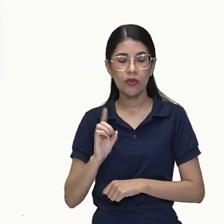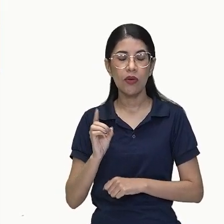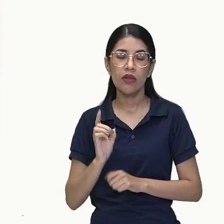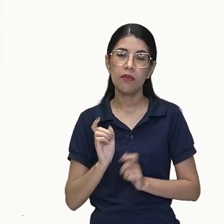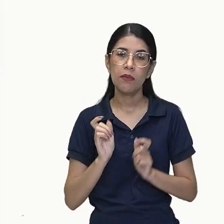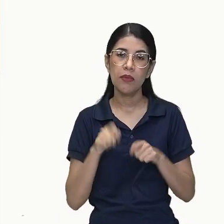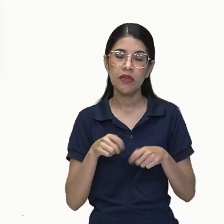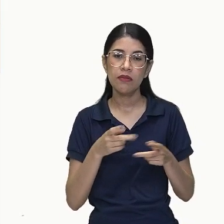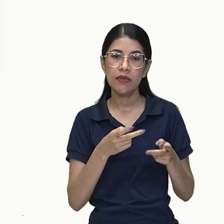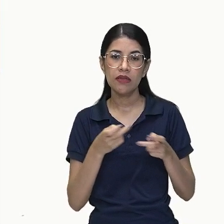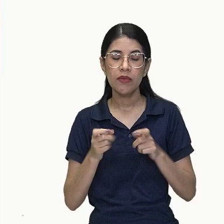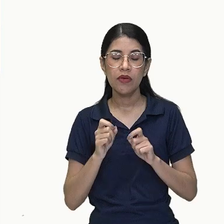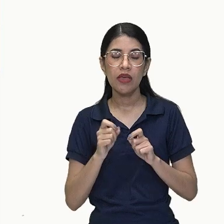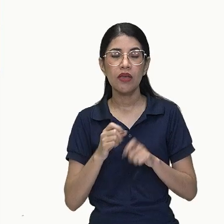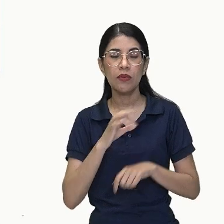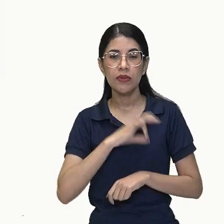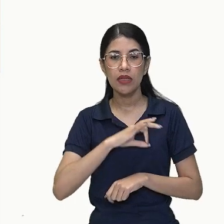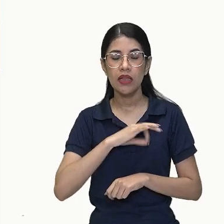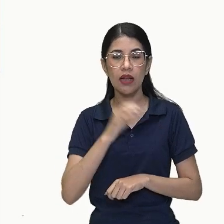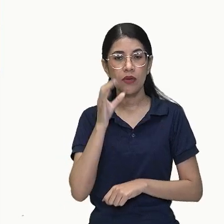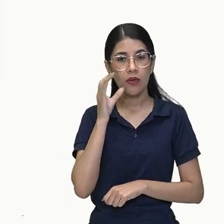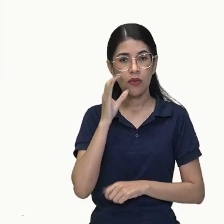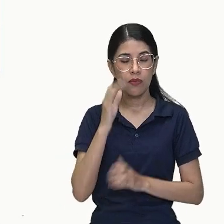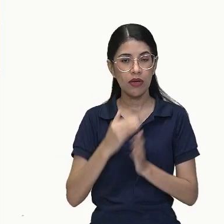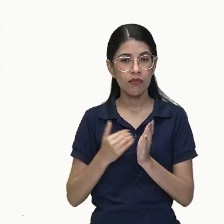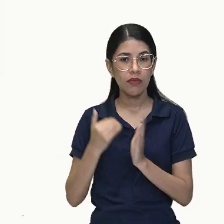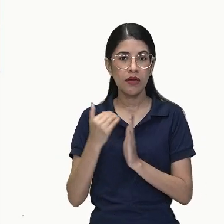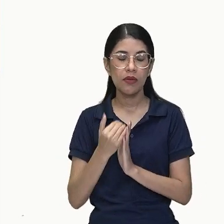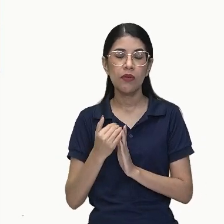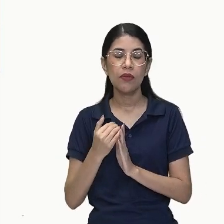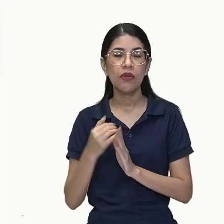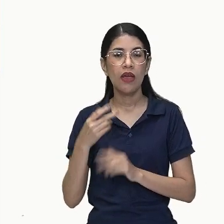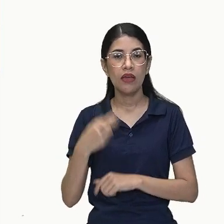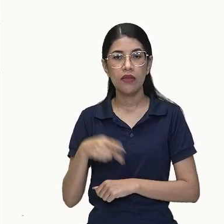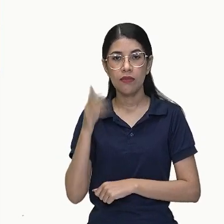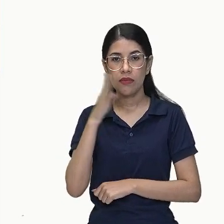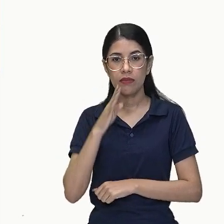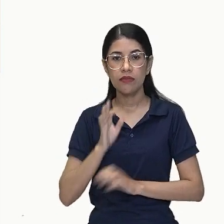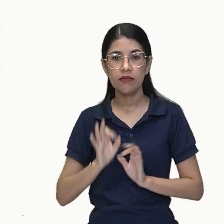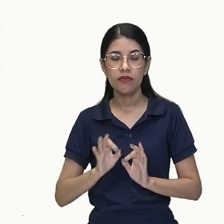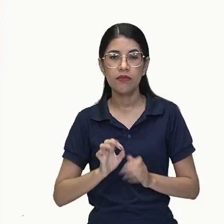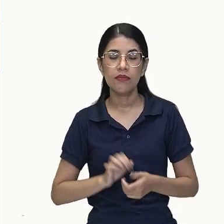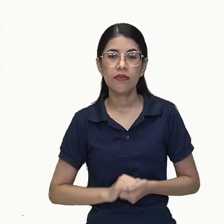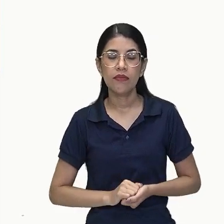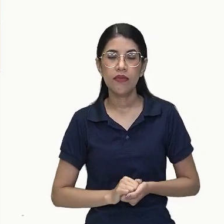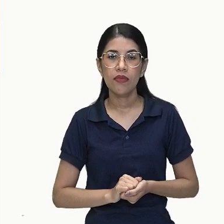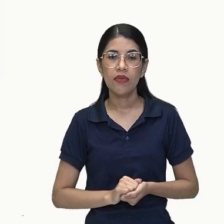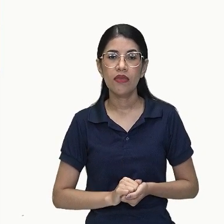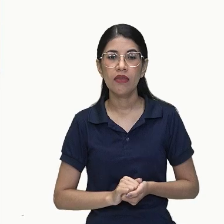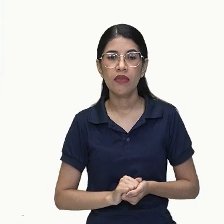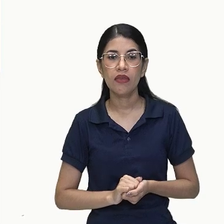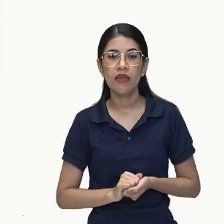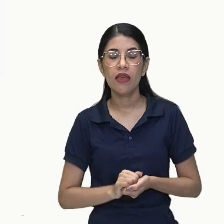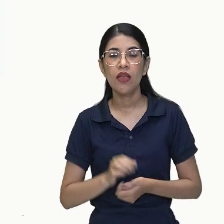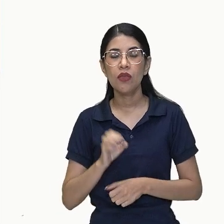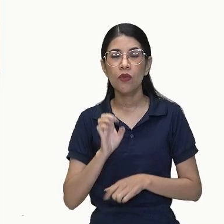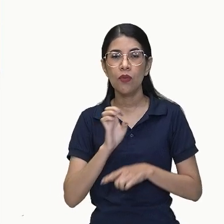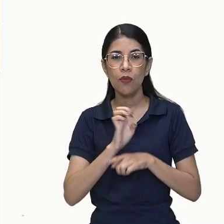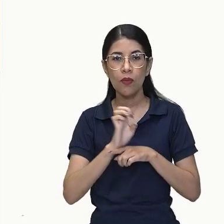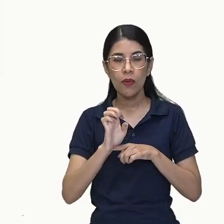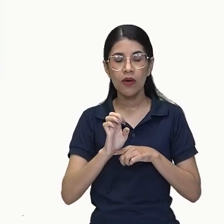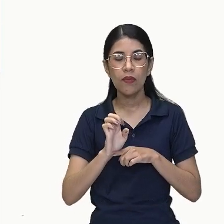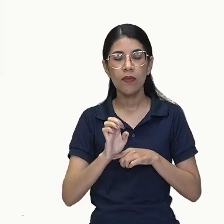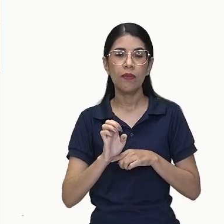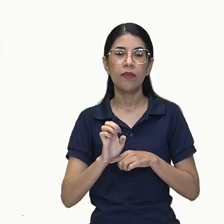mínimo na Colômbia é maior do que o do Brasil. O Equador, a gente conhece o